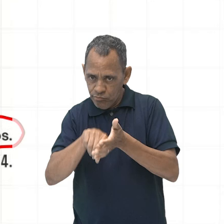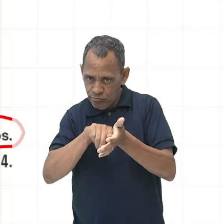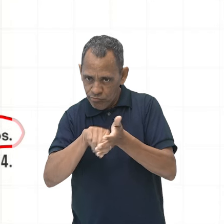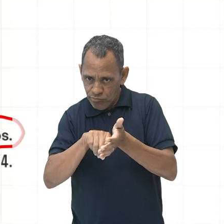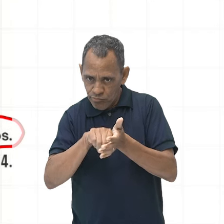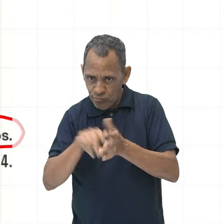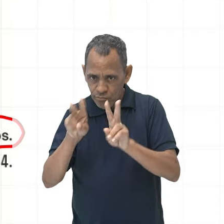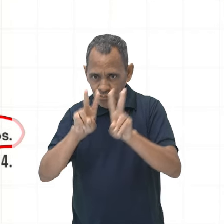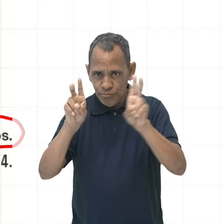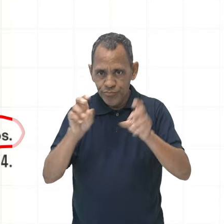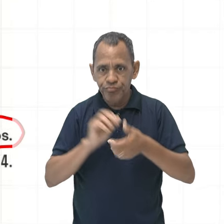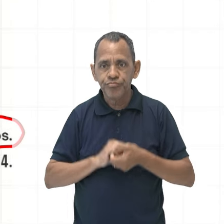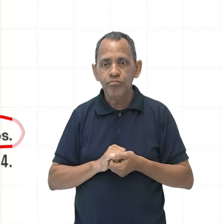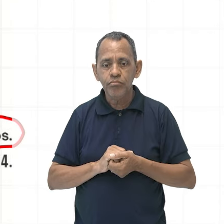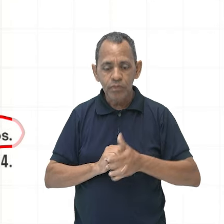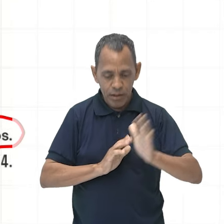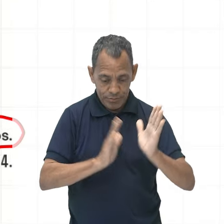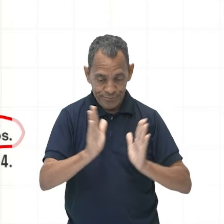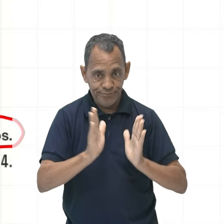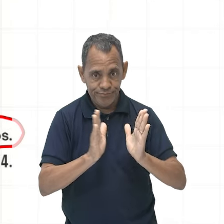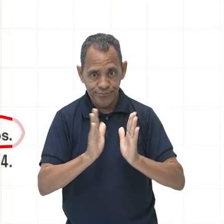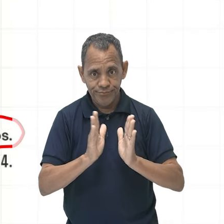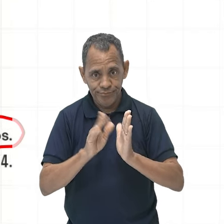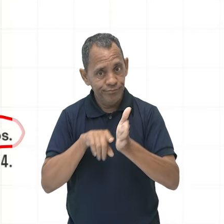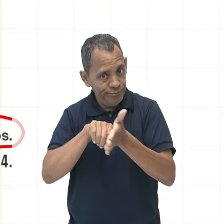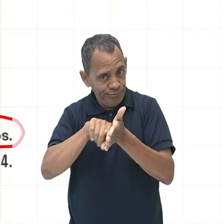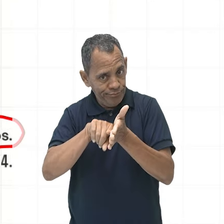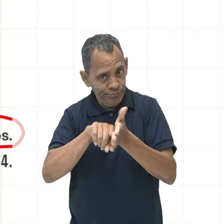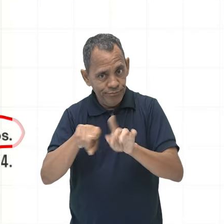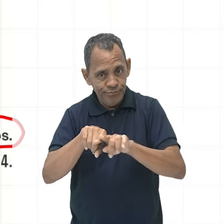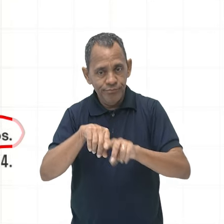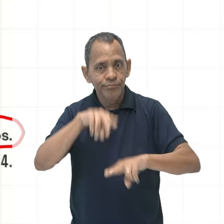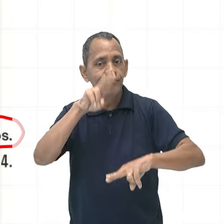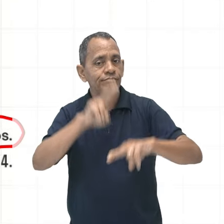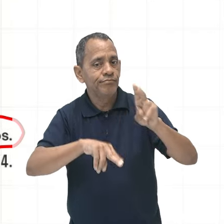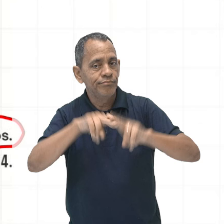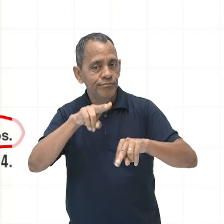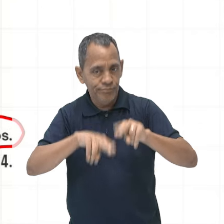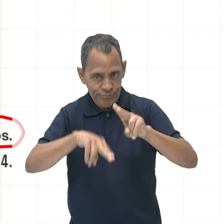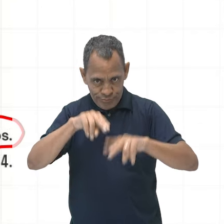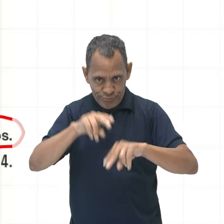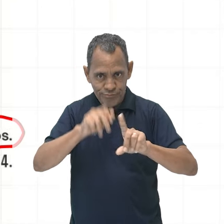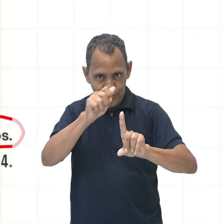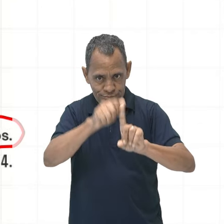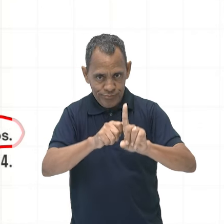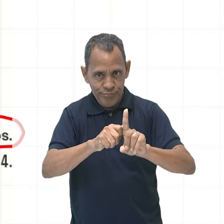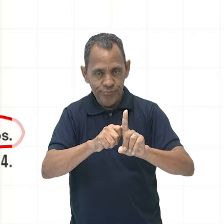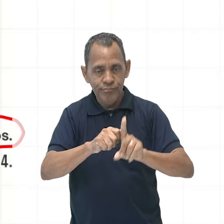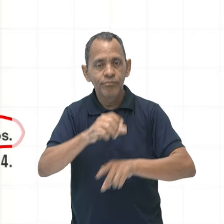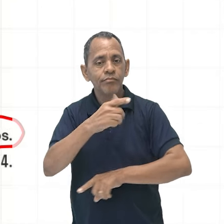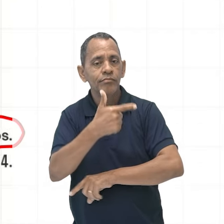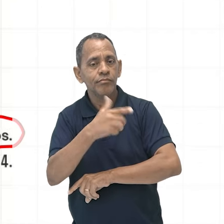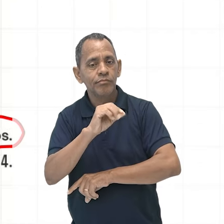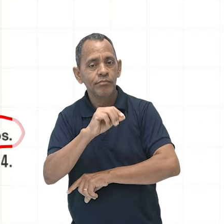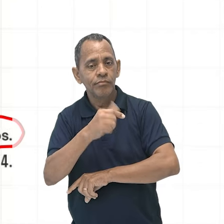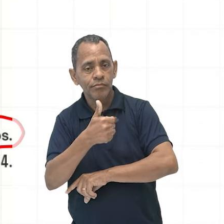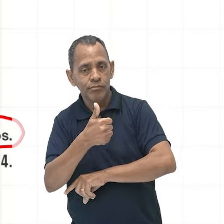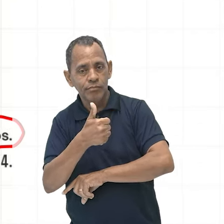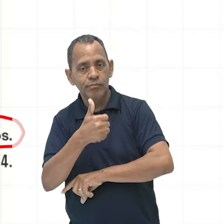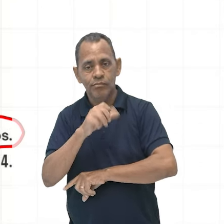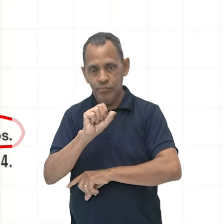da pesquisa. Qual foi o período? O período junho de 2018, os 12 primeiros